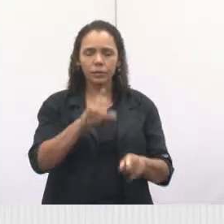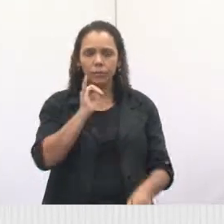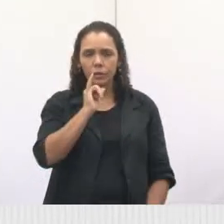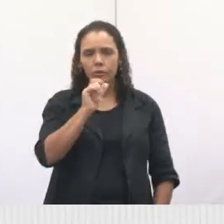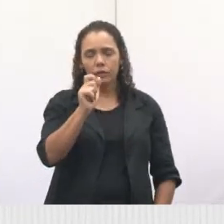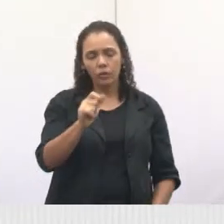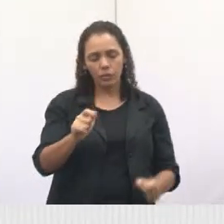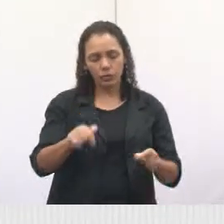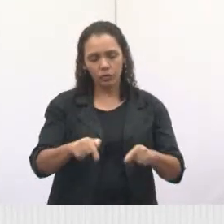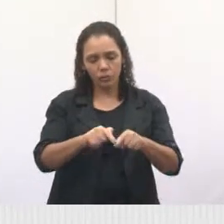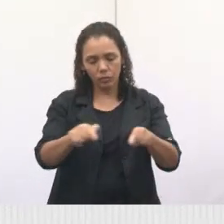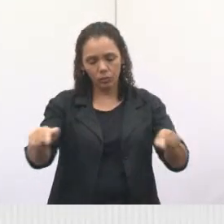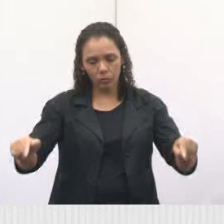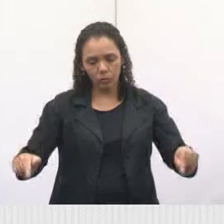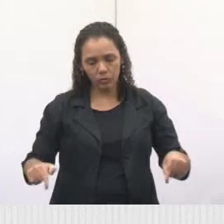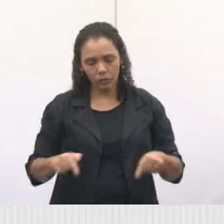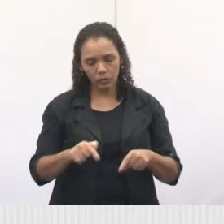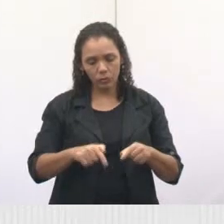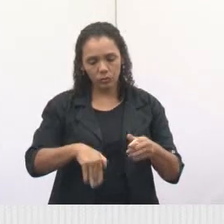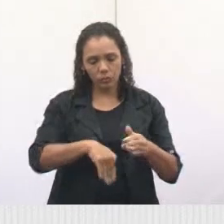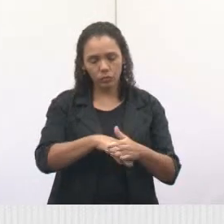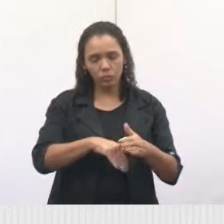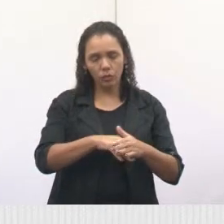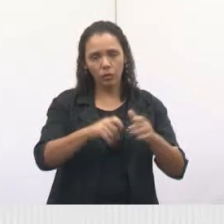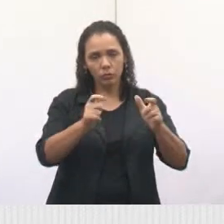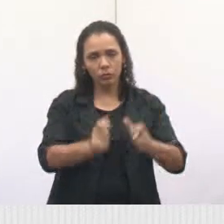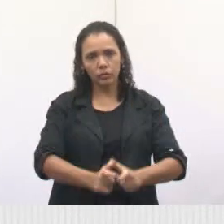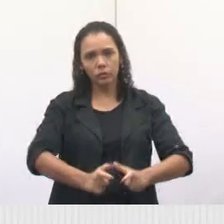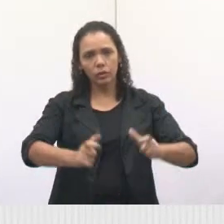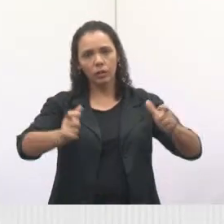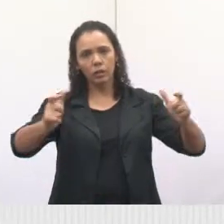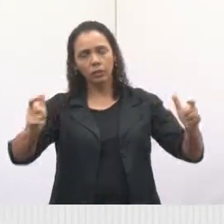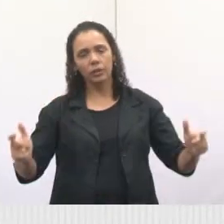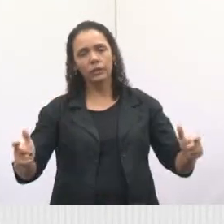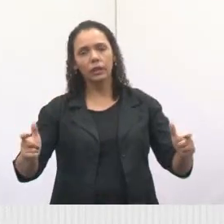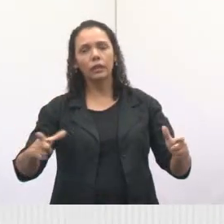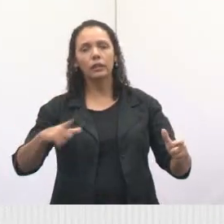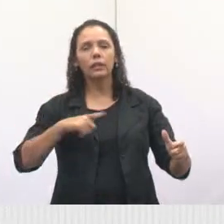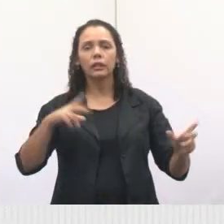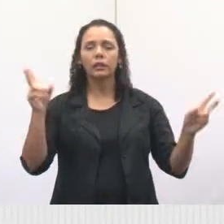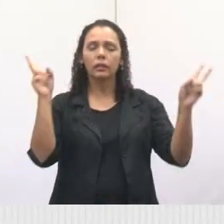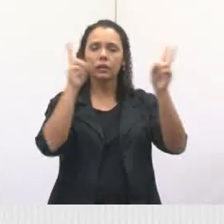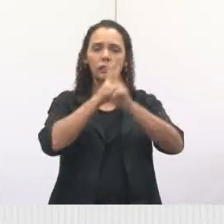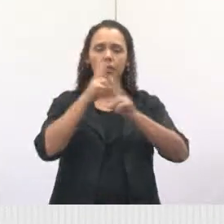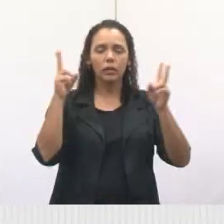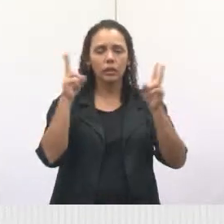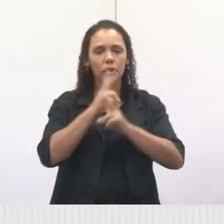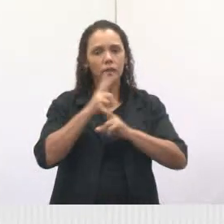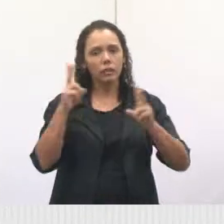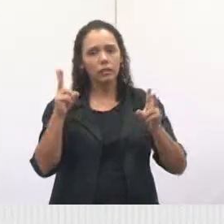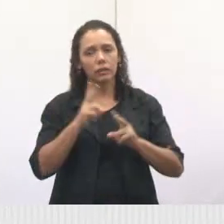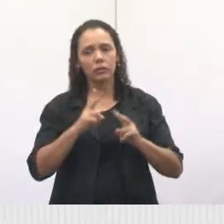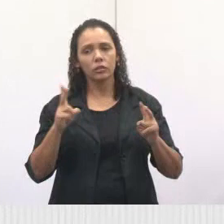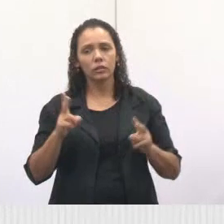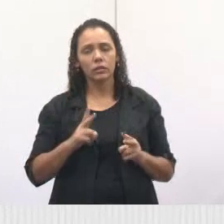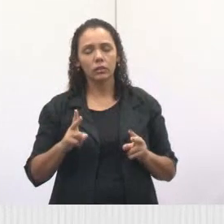de jogos de mesa seja ampliado, e sua ventilação seja planejada e executada, ampliar